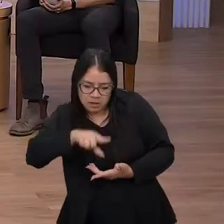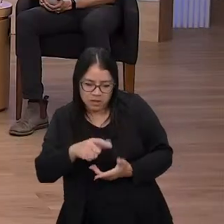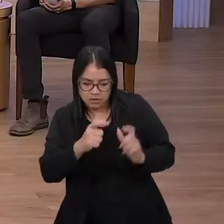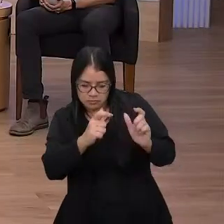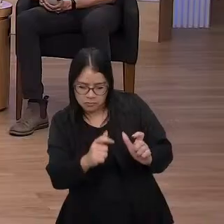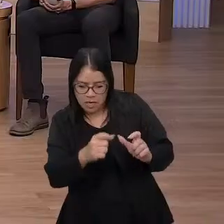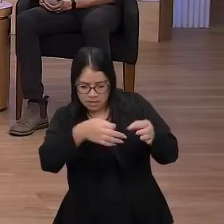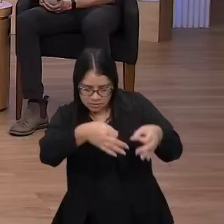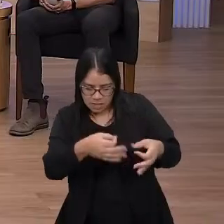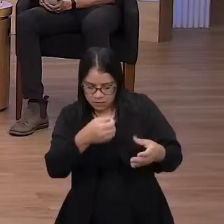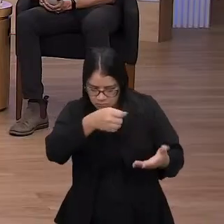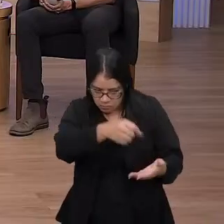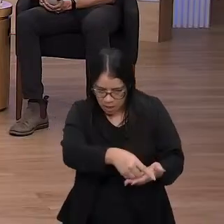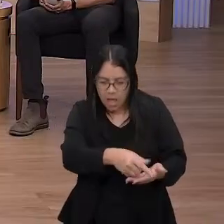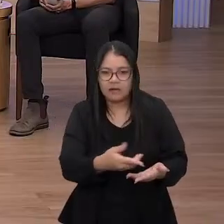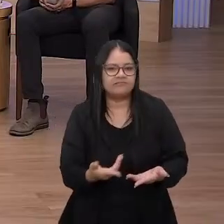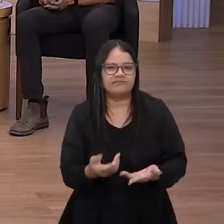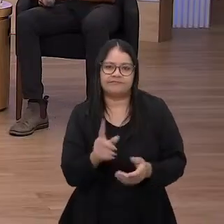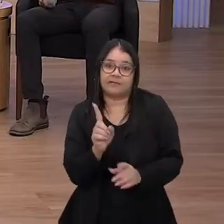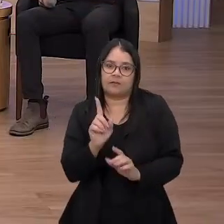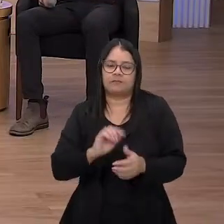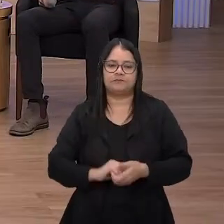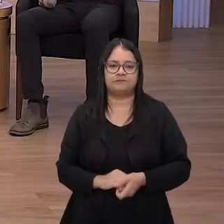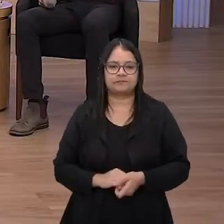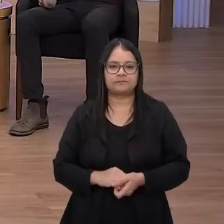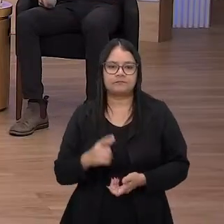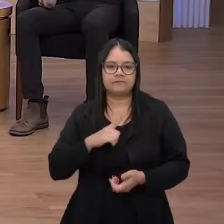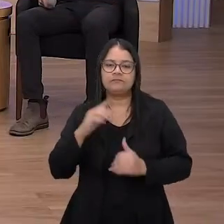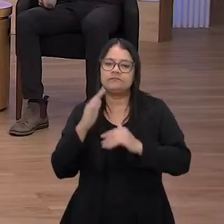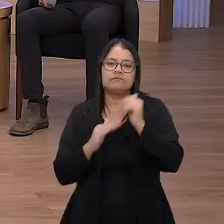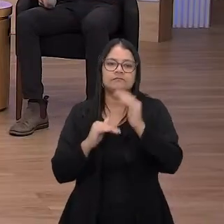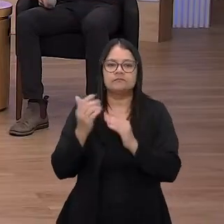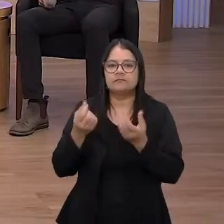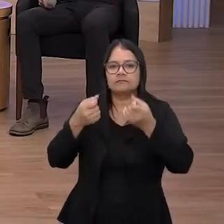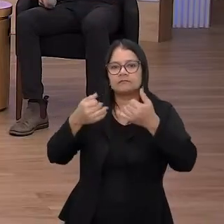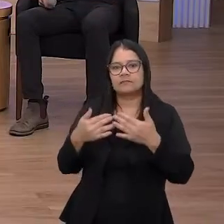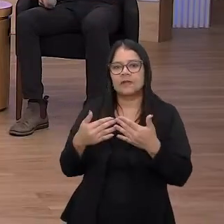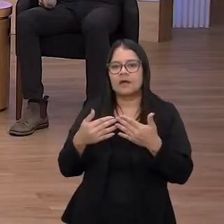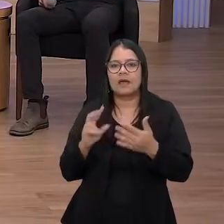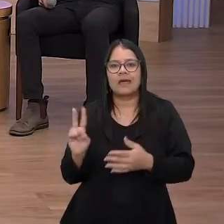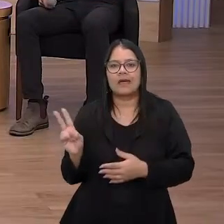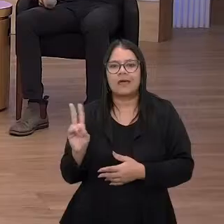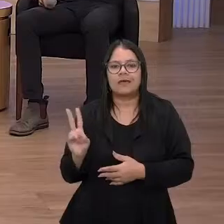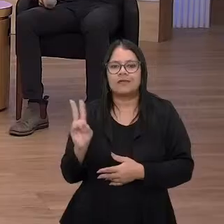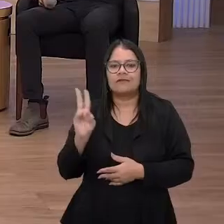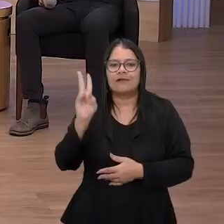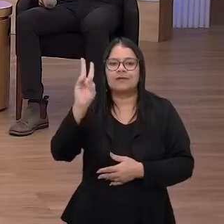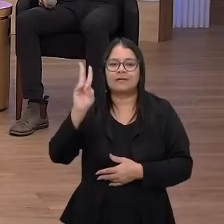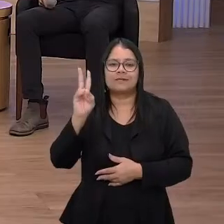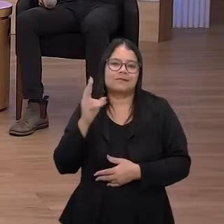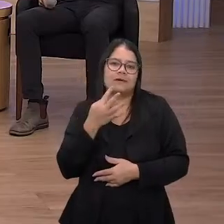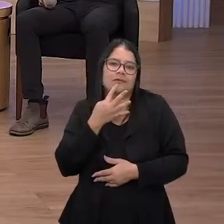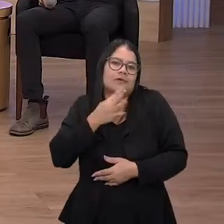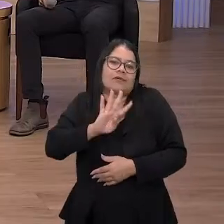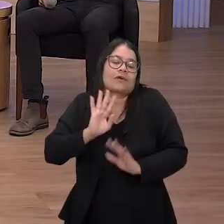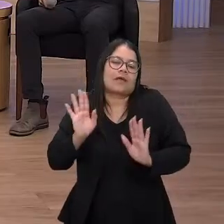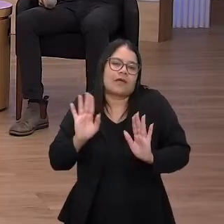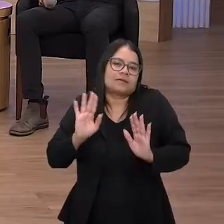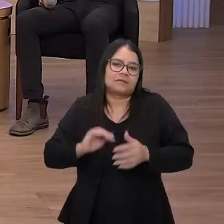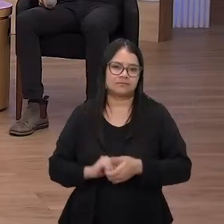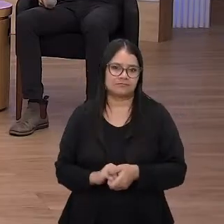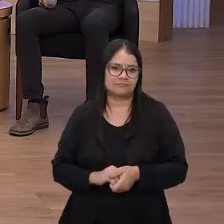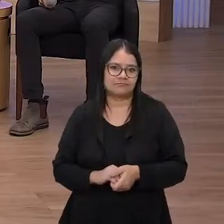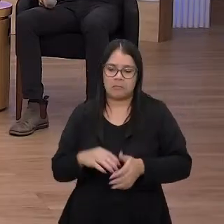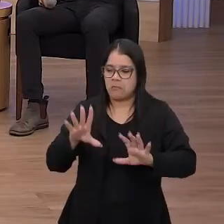não. Então, eu tenho uma frase que eu costumo dizer assim, não se valoriza o que não se conhece.